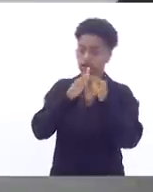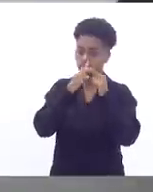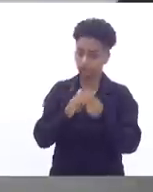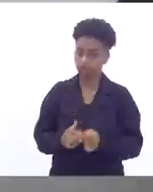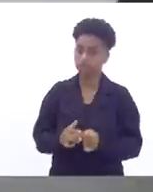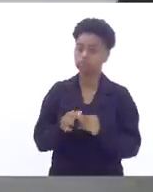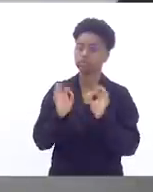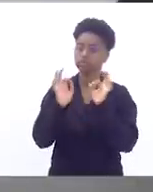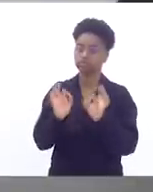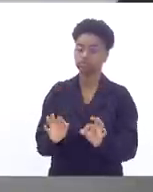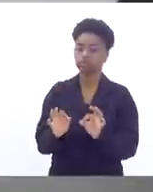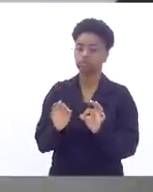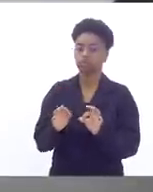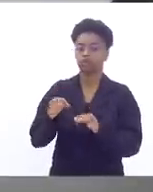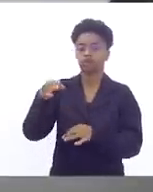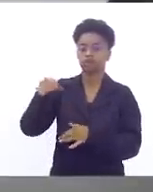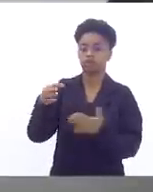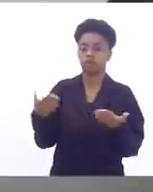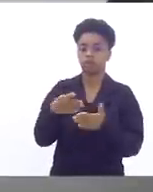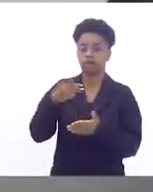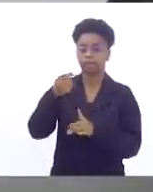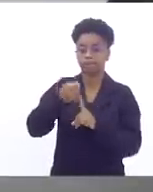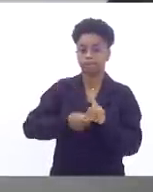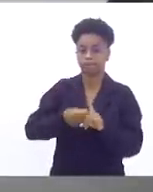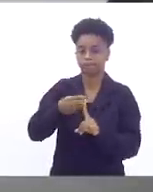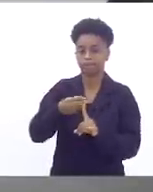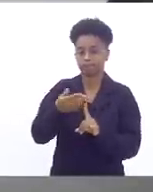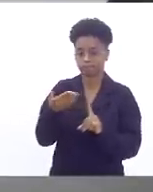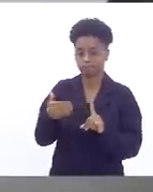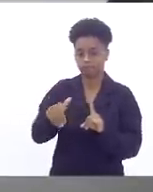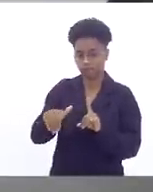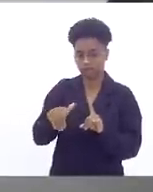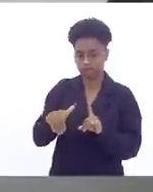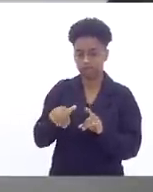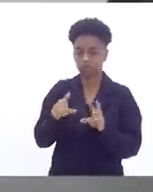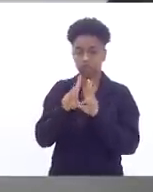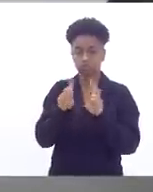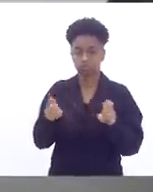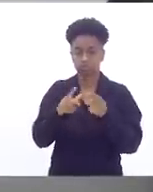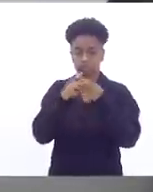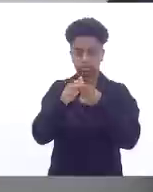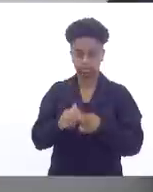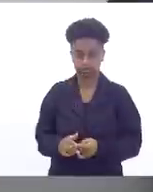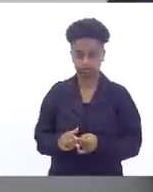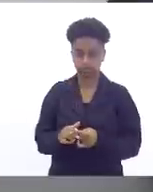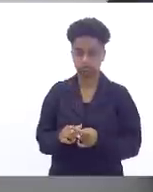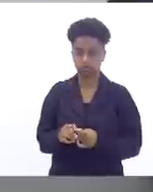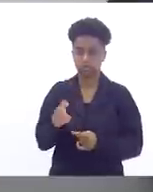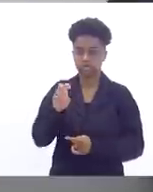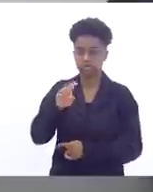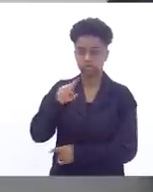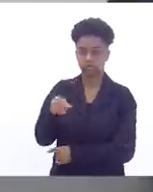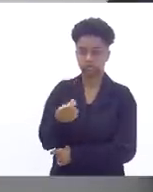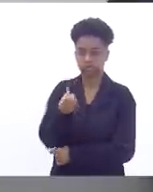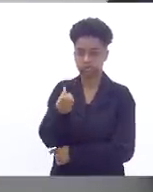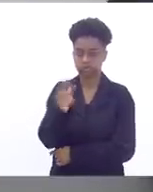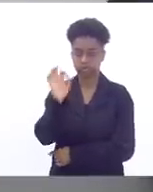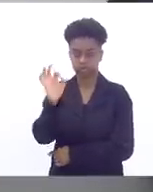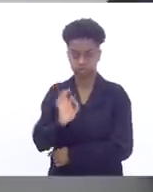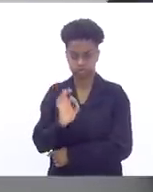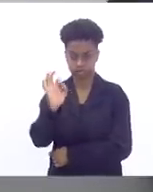E acertado na folha desse mês já bom sobre reajuste dos 5,6